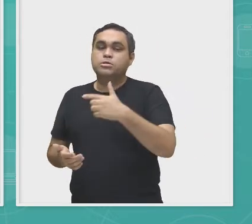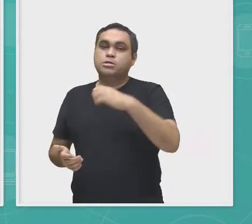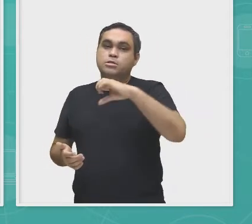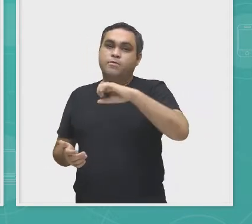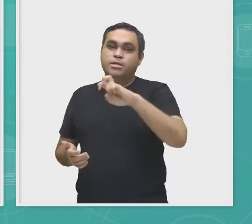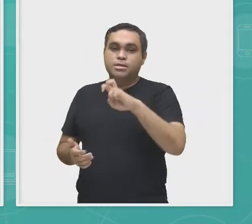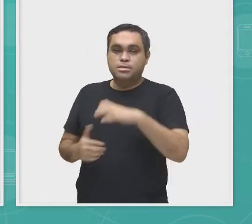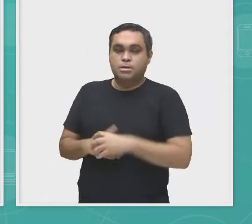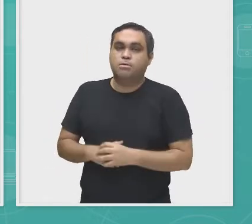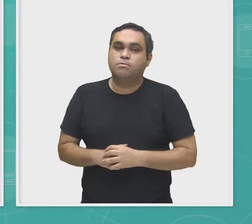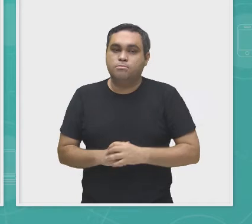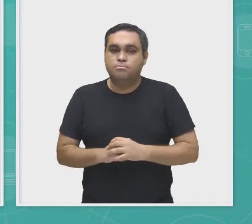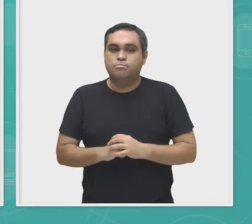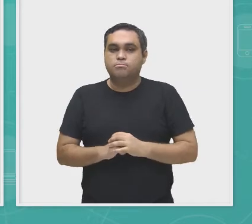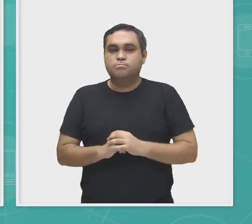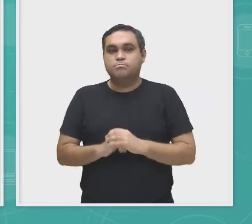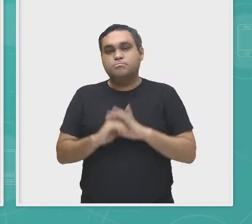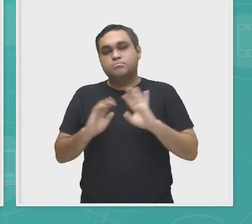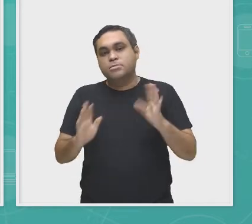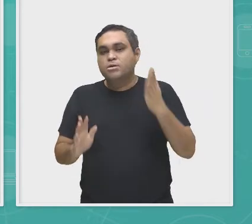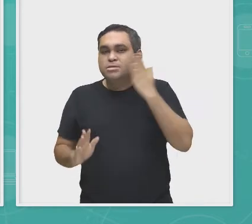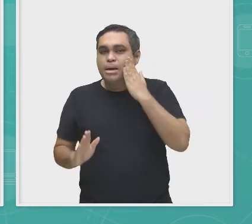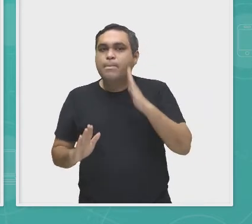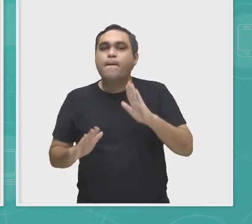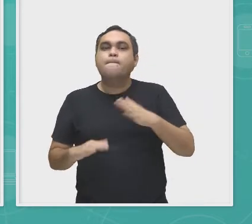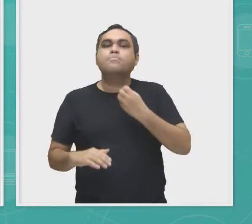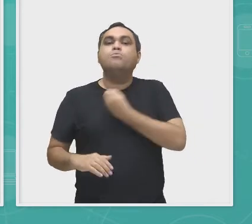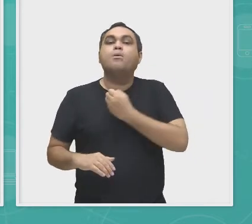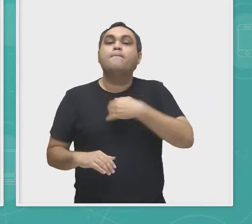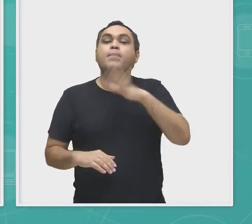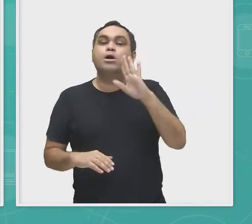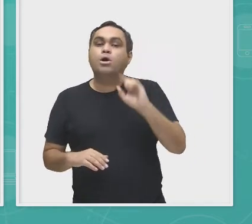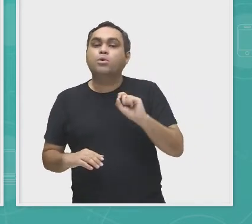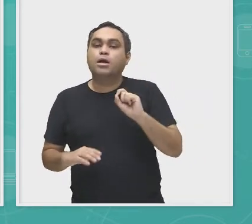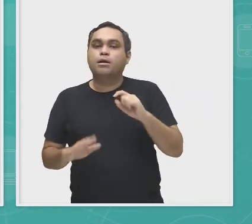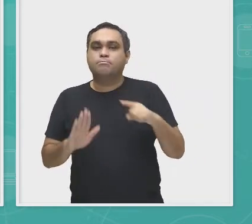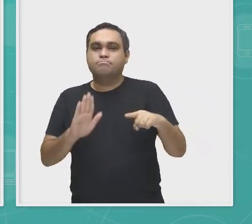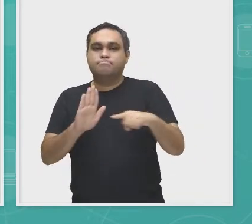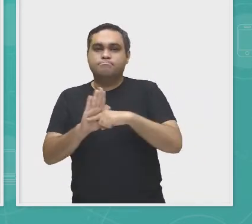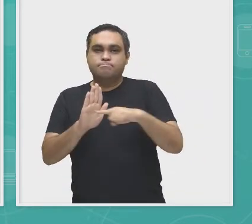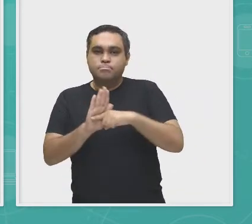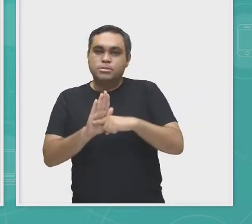Como o maior número em módulo aqui é negativo, eu já sei que o saldo vai ficar negativo, né?